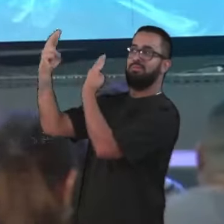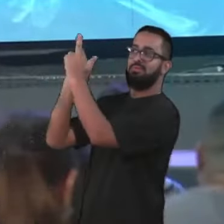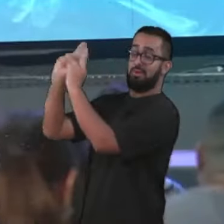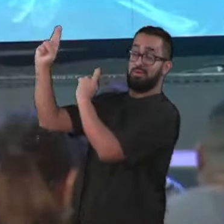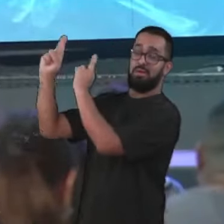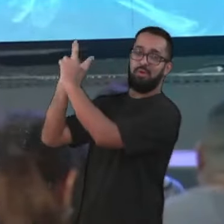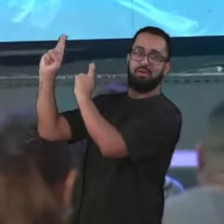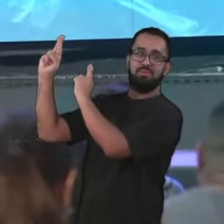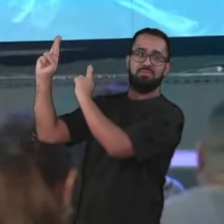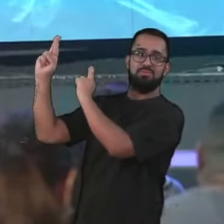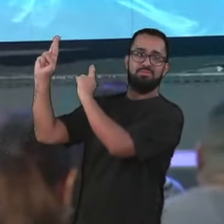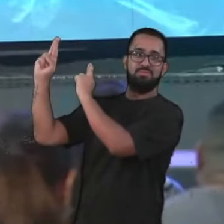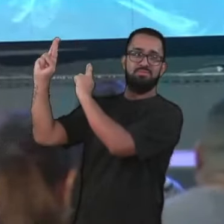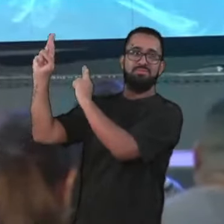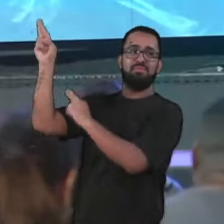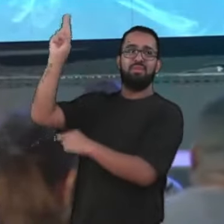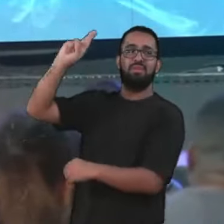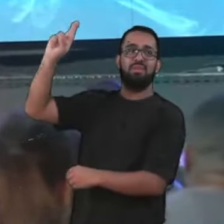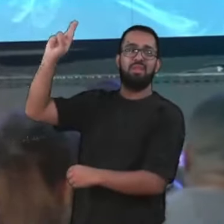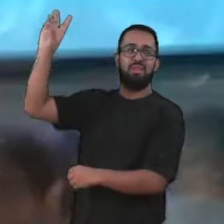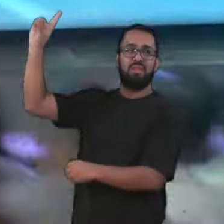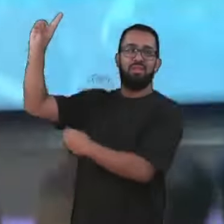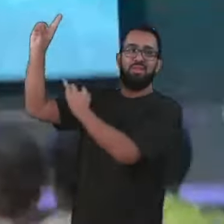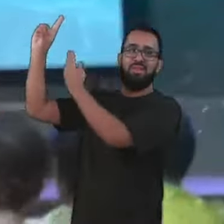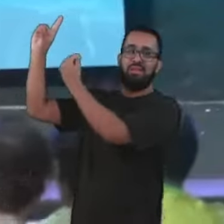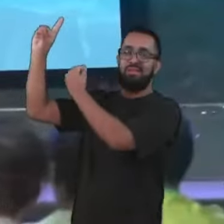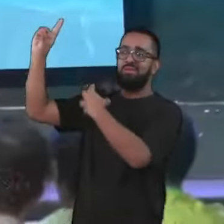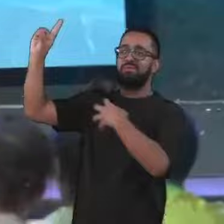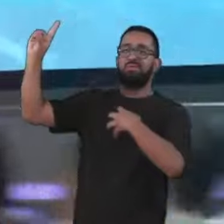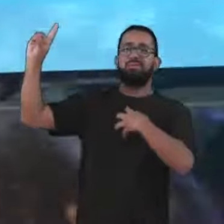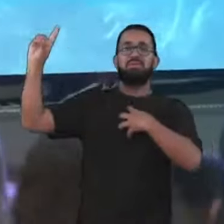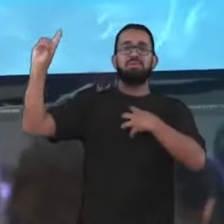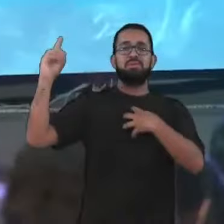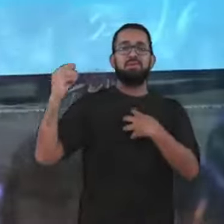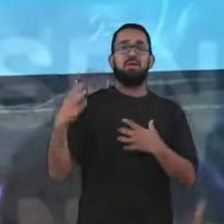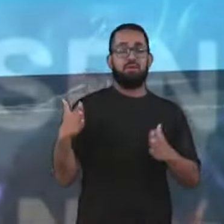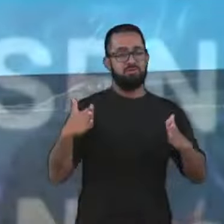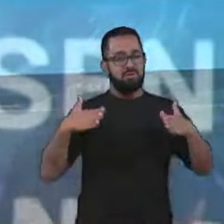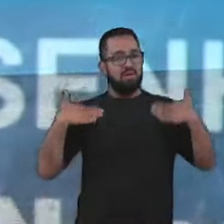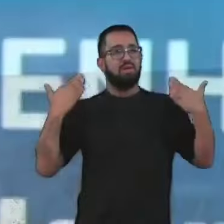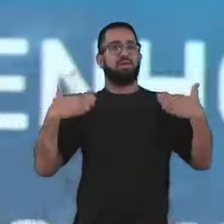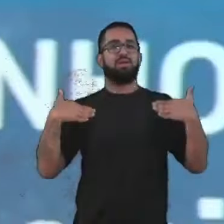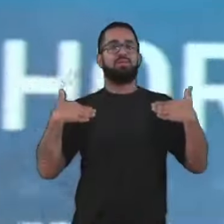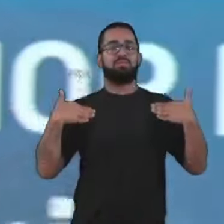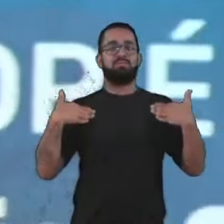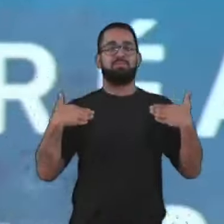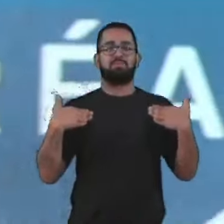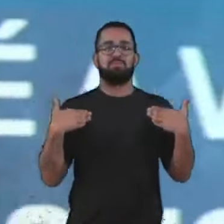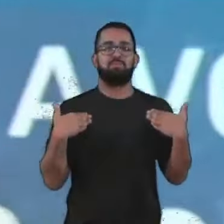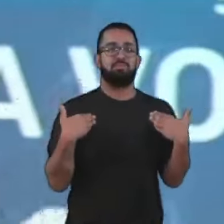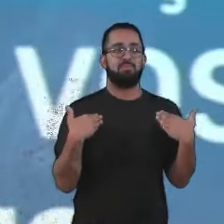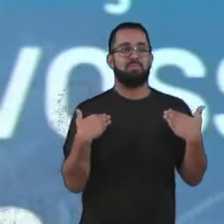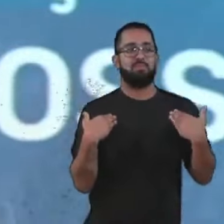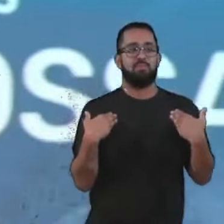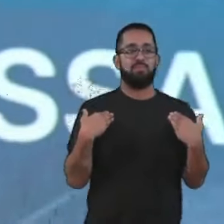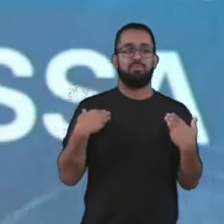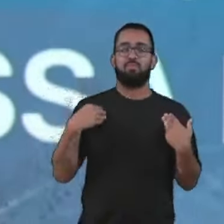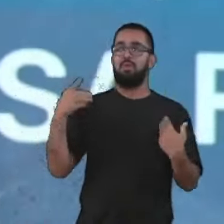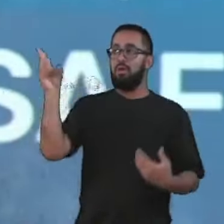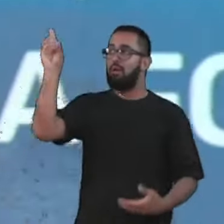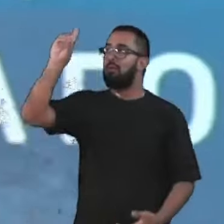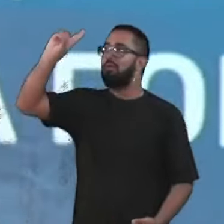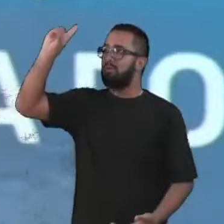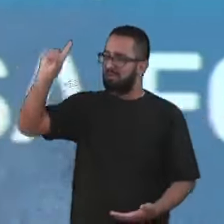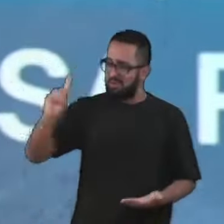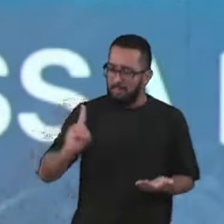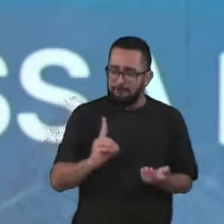está enraizada numa pessoa, que é Jesus Cristo. Paulo, ele entendeu isso, ele diz: nada vai me separar do